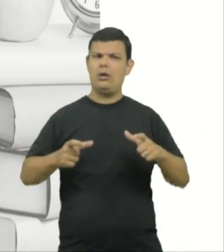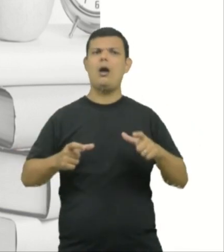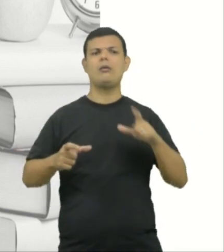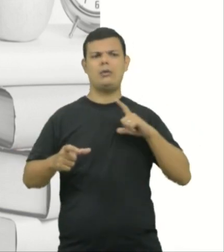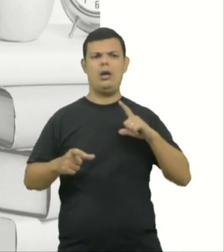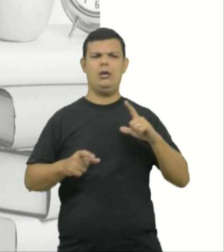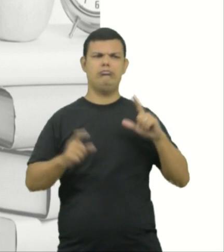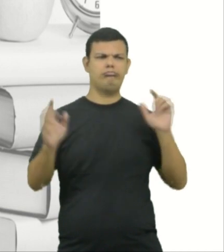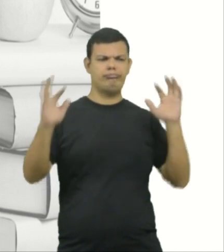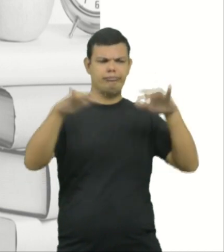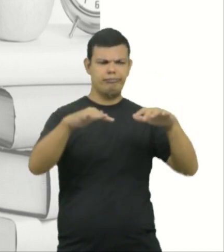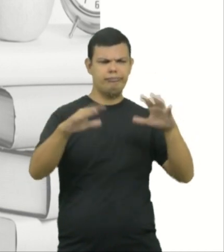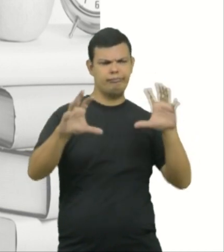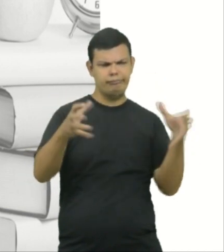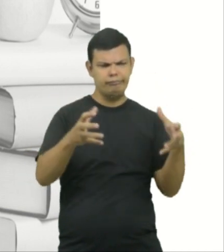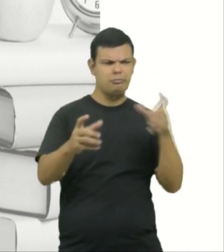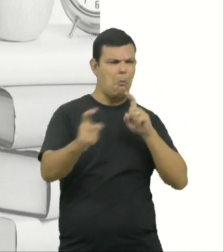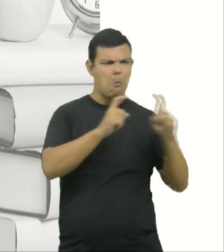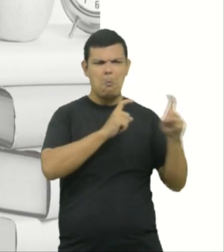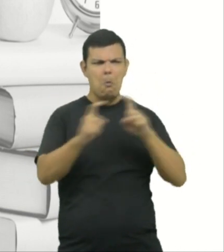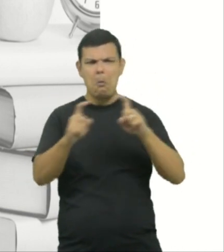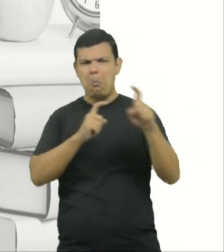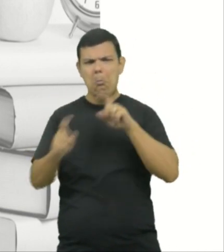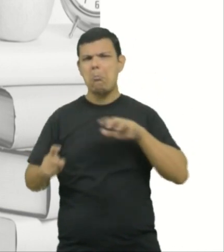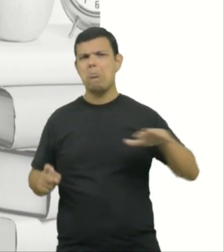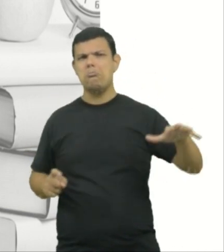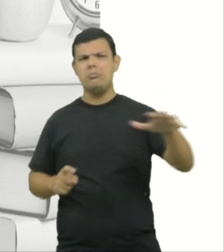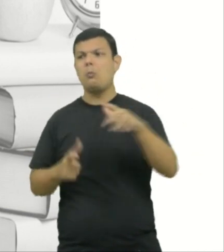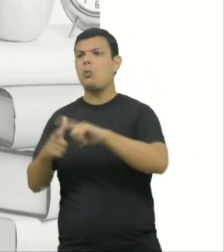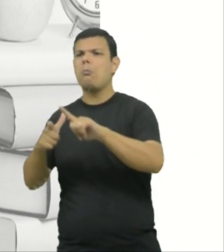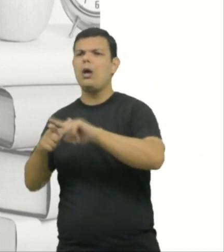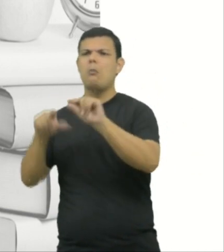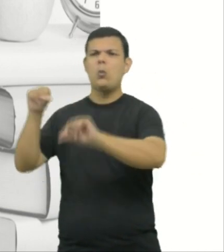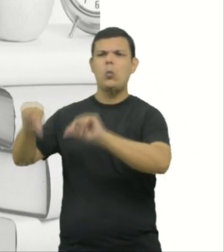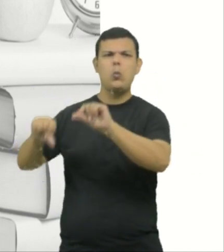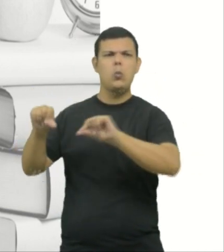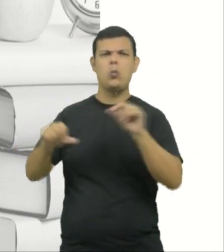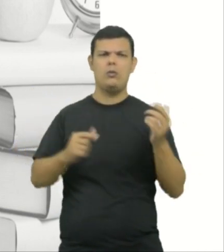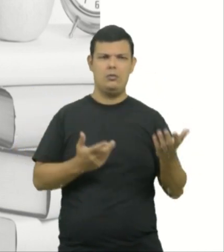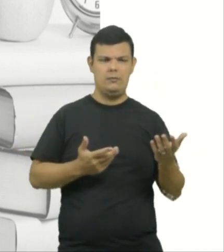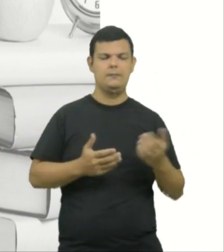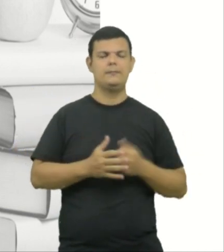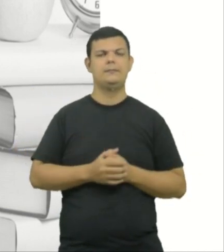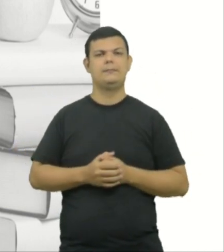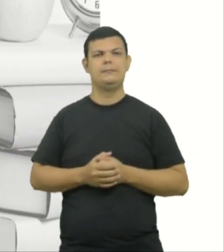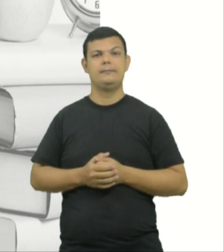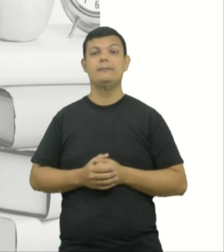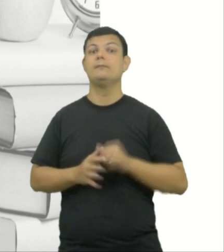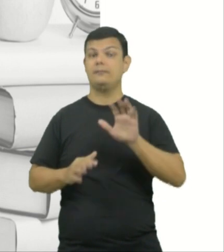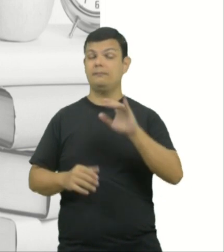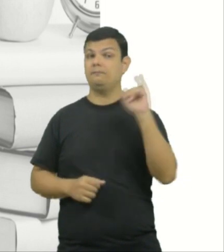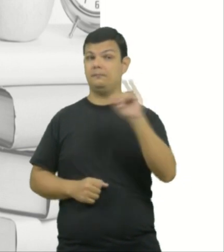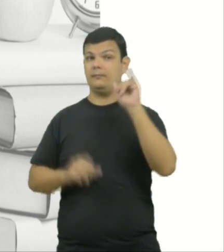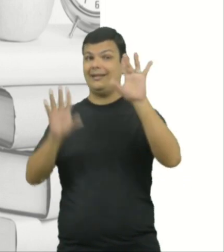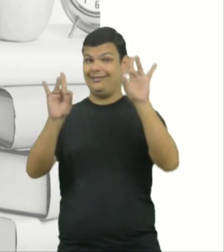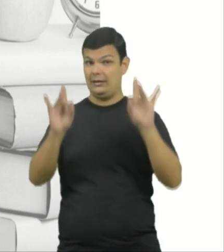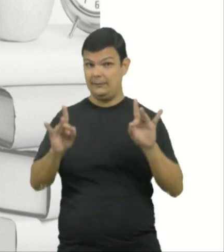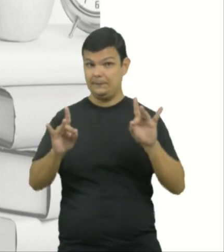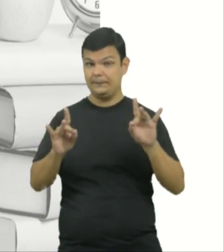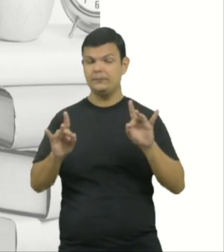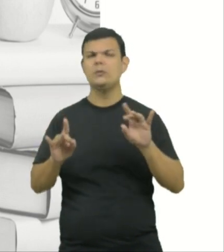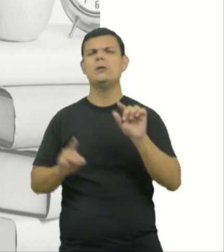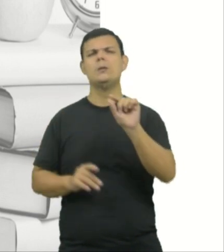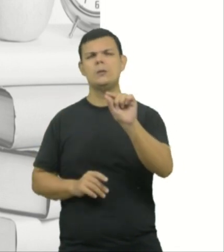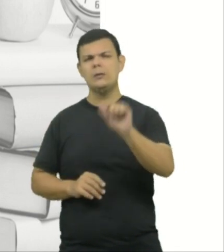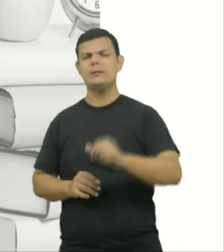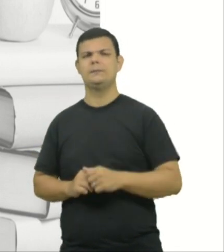as eclésias, que eram as reuniões que tratavam dos problemas da cidade, ok? Agora tem um detalhe importante.